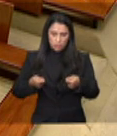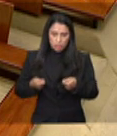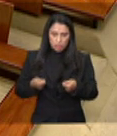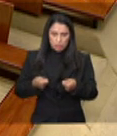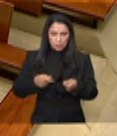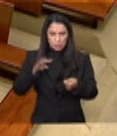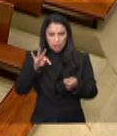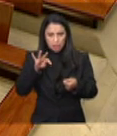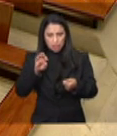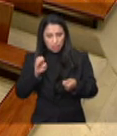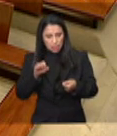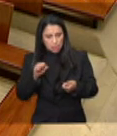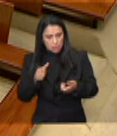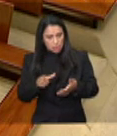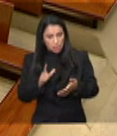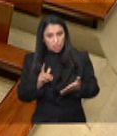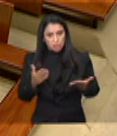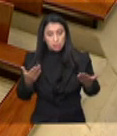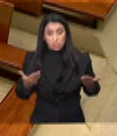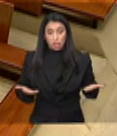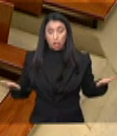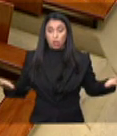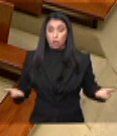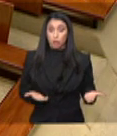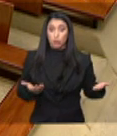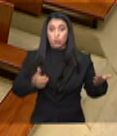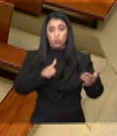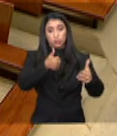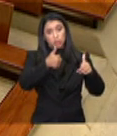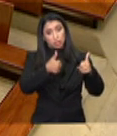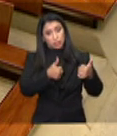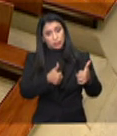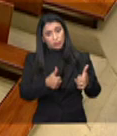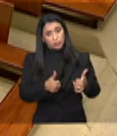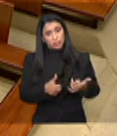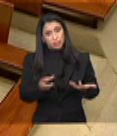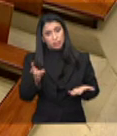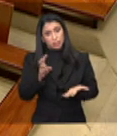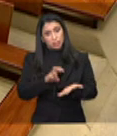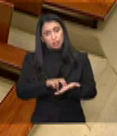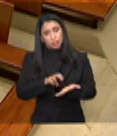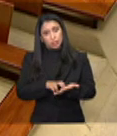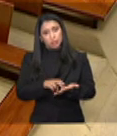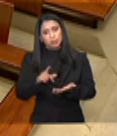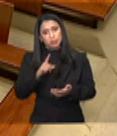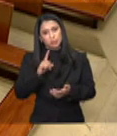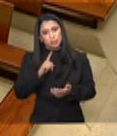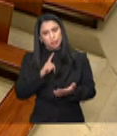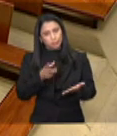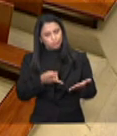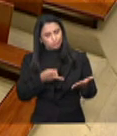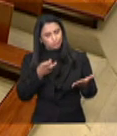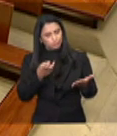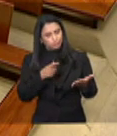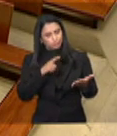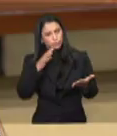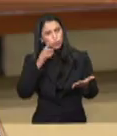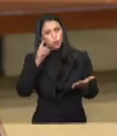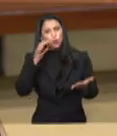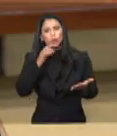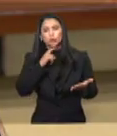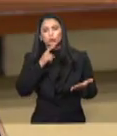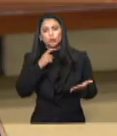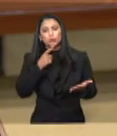de tese de Sua Excelência, e hoje, examinando-a logo de manhã, eu tive uma certa dúvida